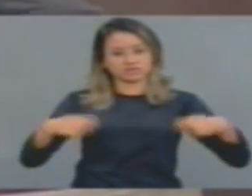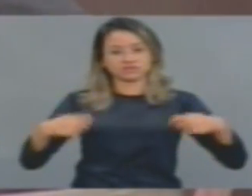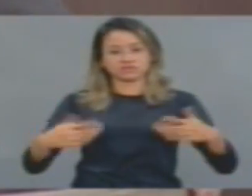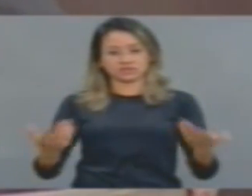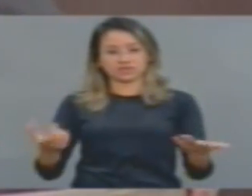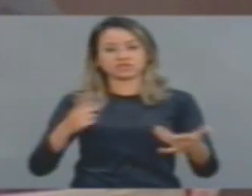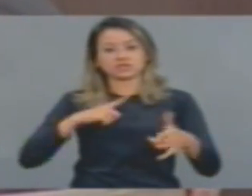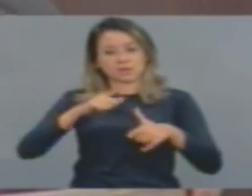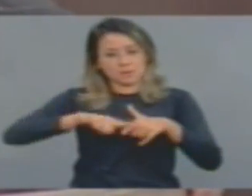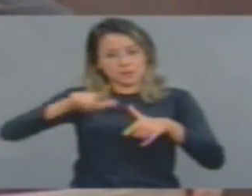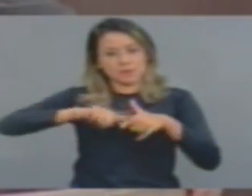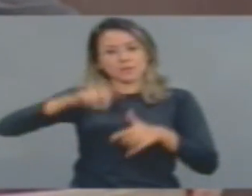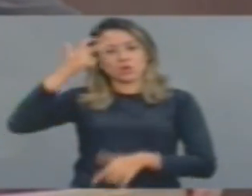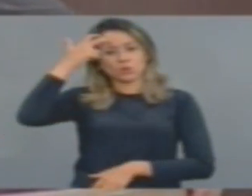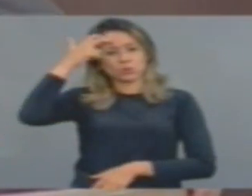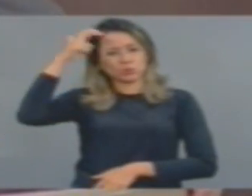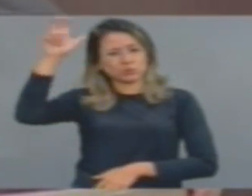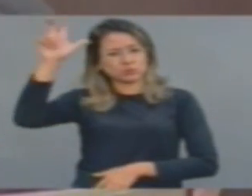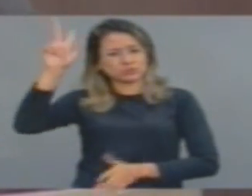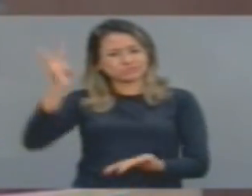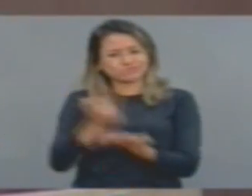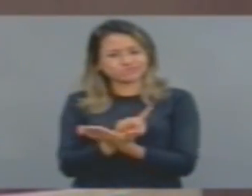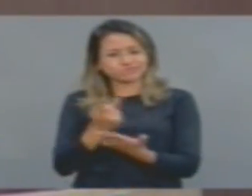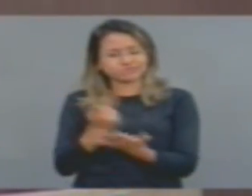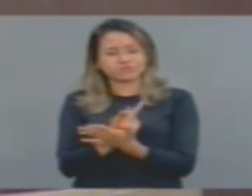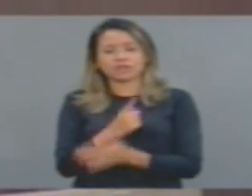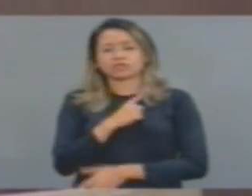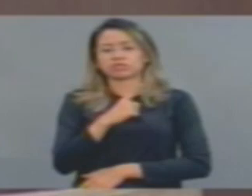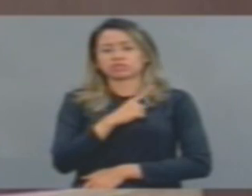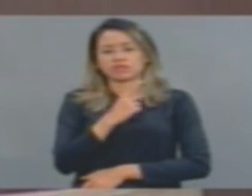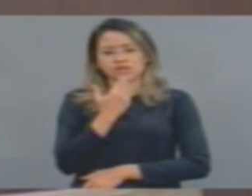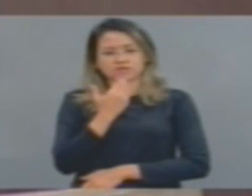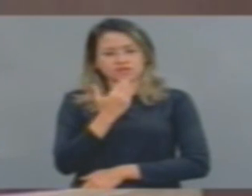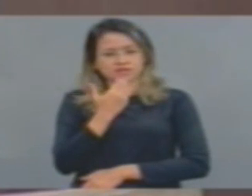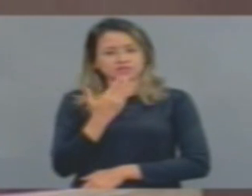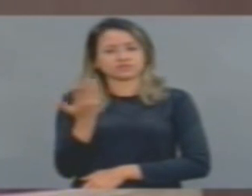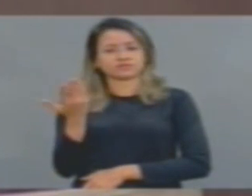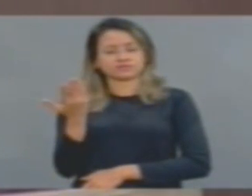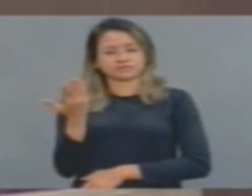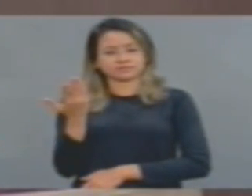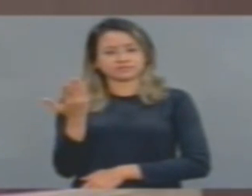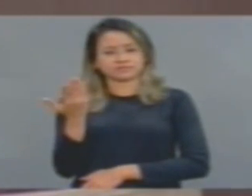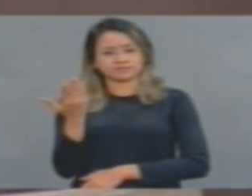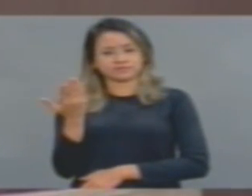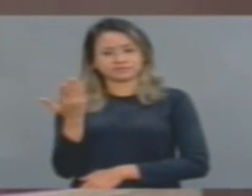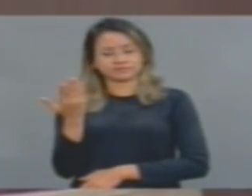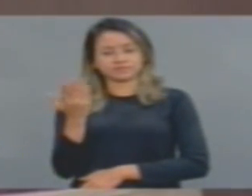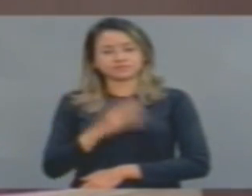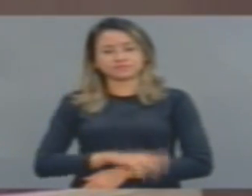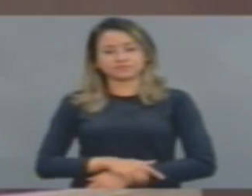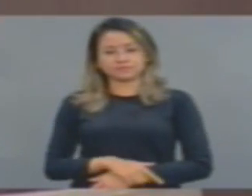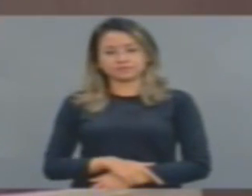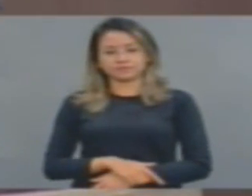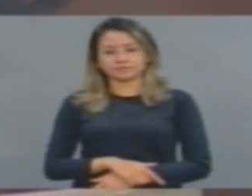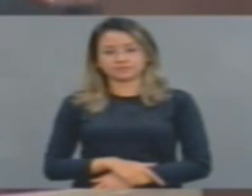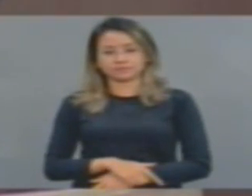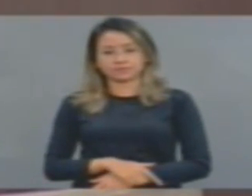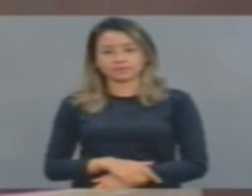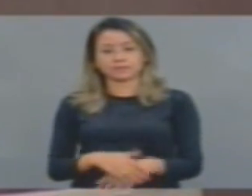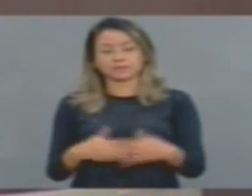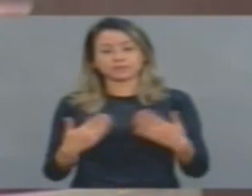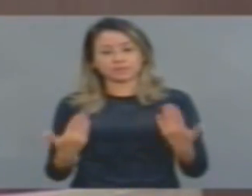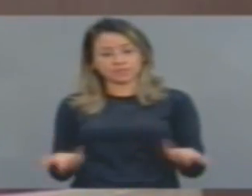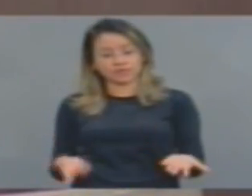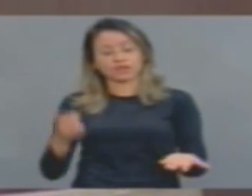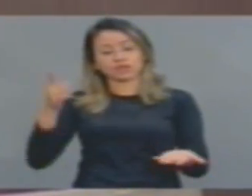temos um problema também da cultura do sistema de justiça de muita internação. Sobretudo no interior do Estado. Sobretudo no interior do Estado. Os juízes